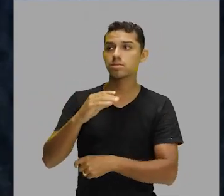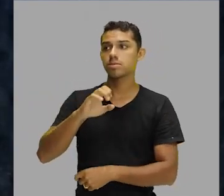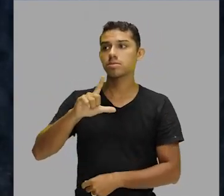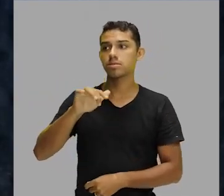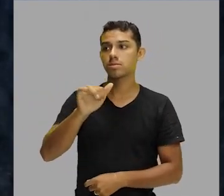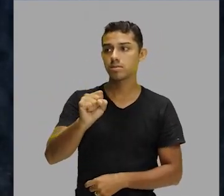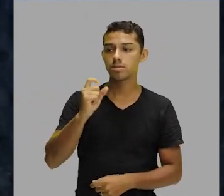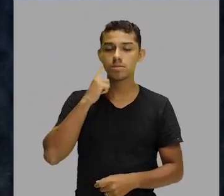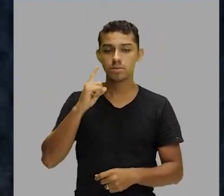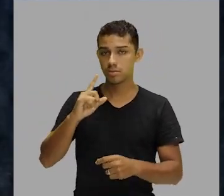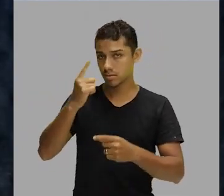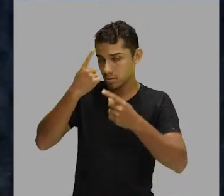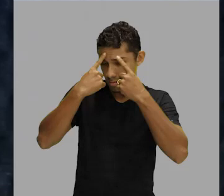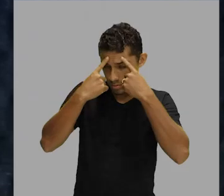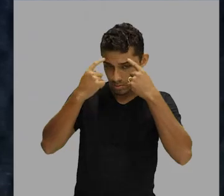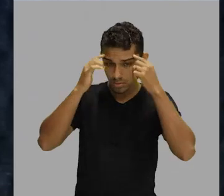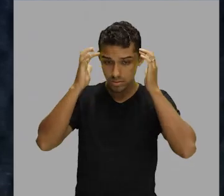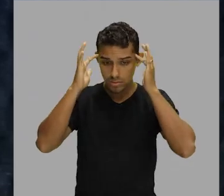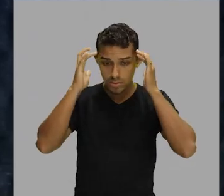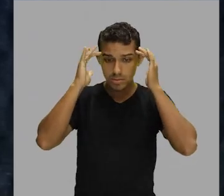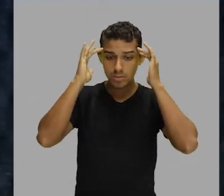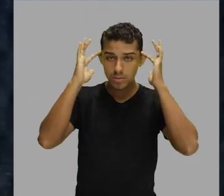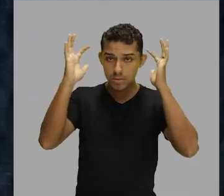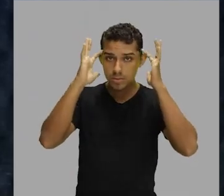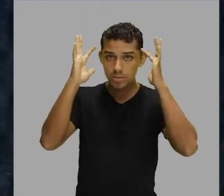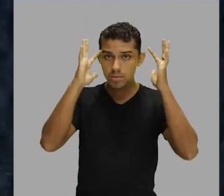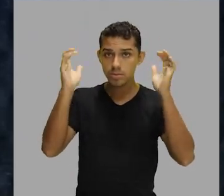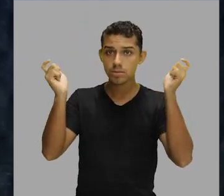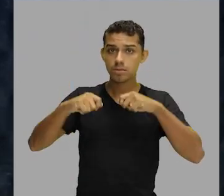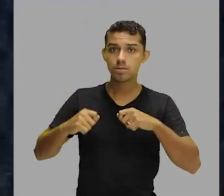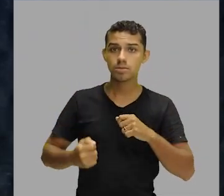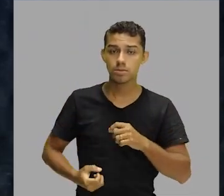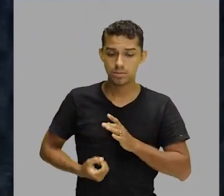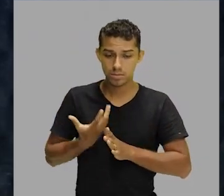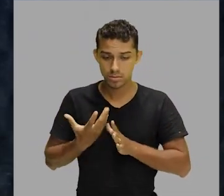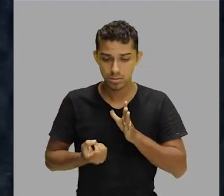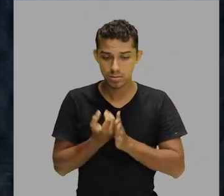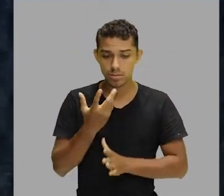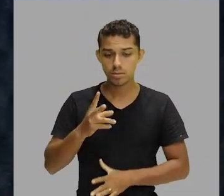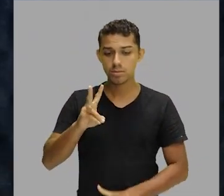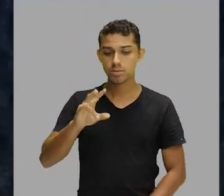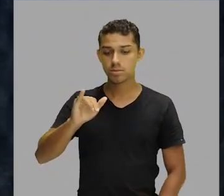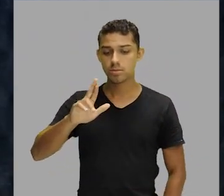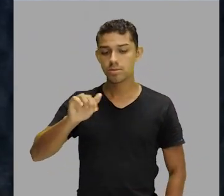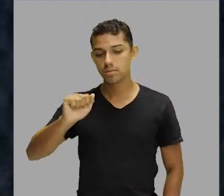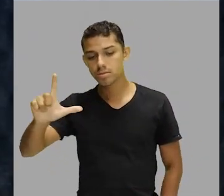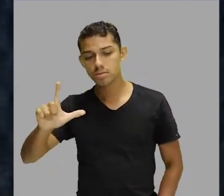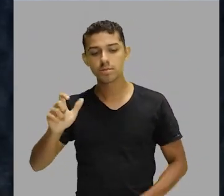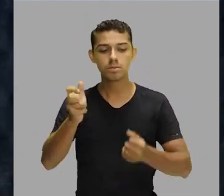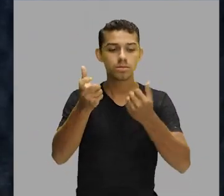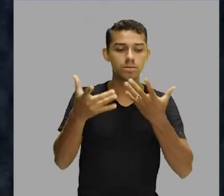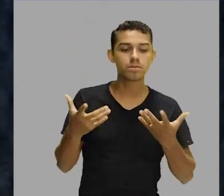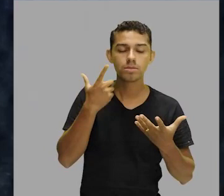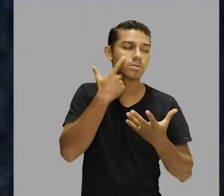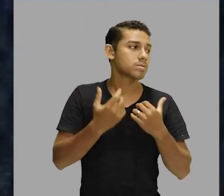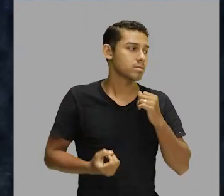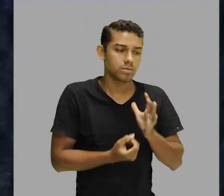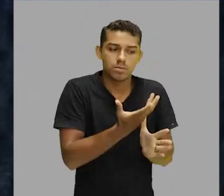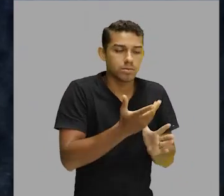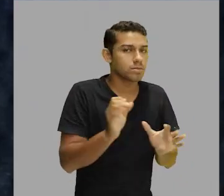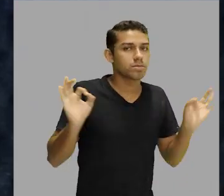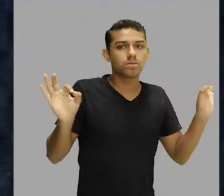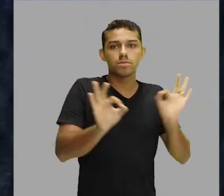comandar o metabolismo, né? Vai comandar a reprodução viral. Aí essa célula ela vai deixar de